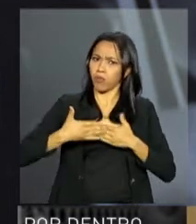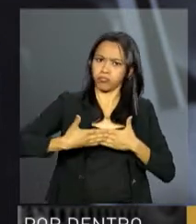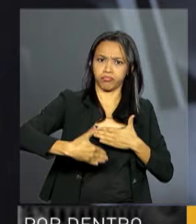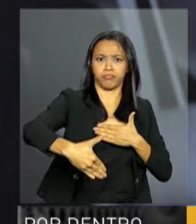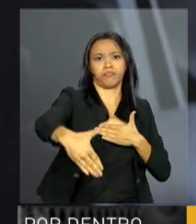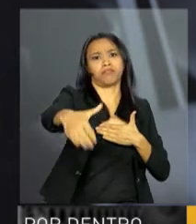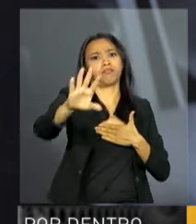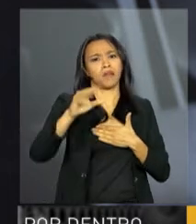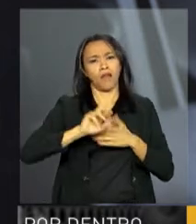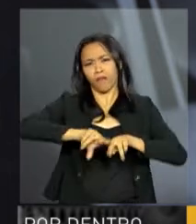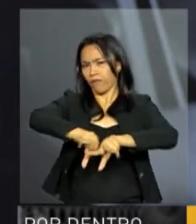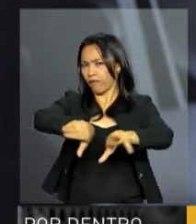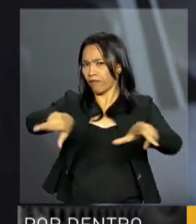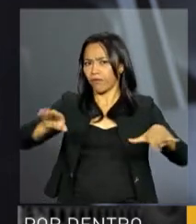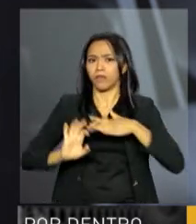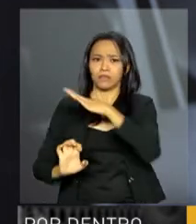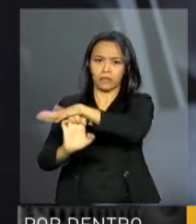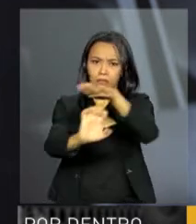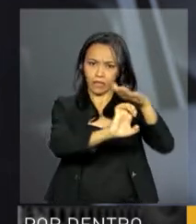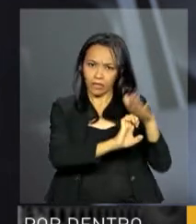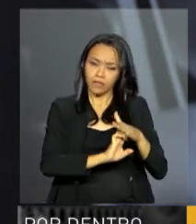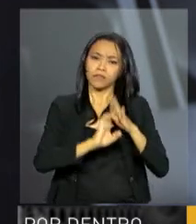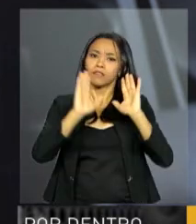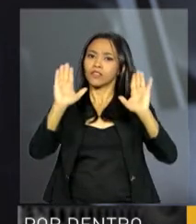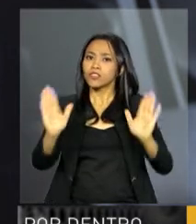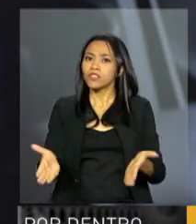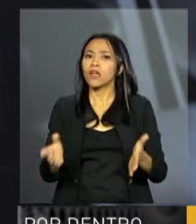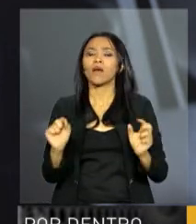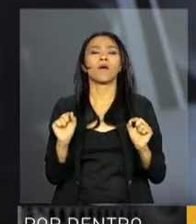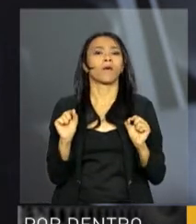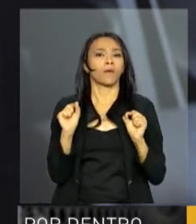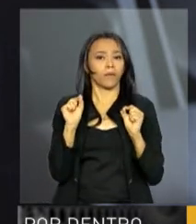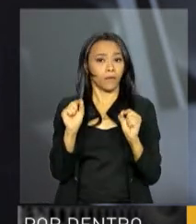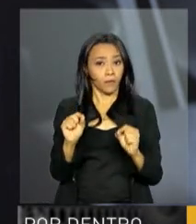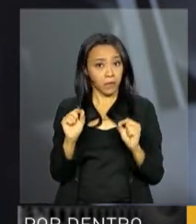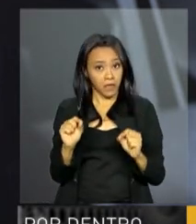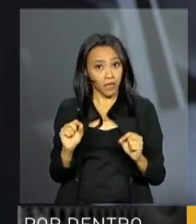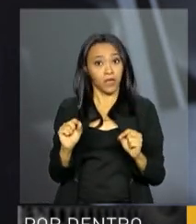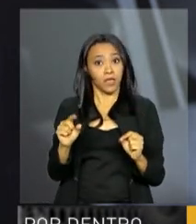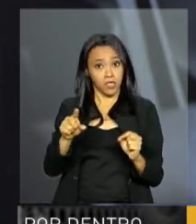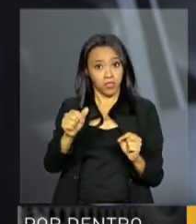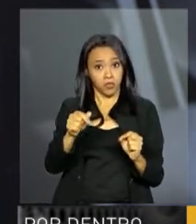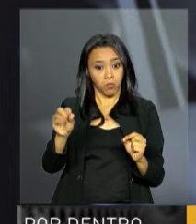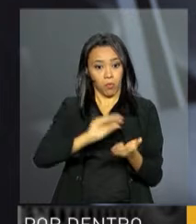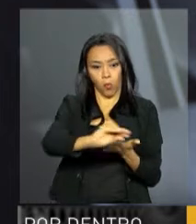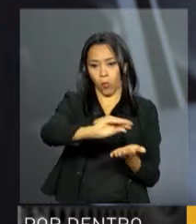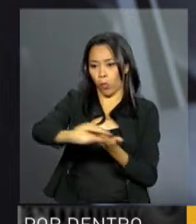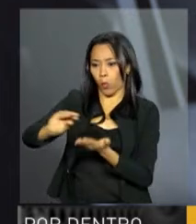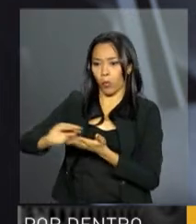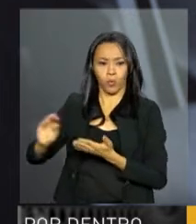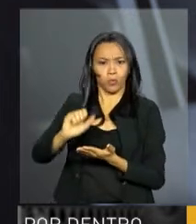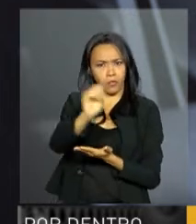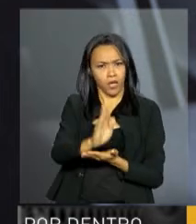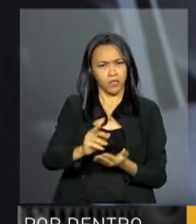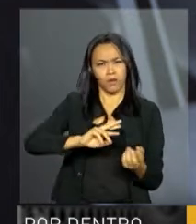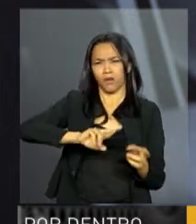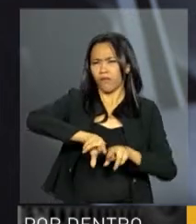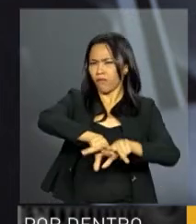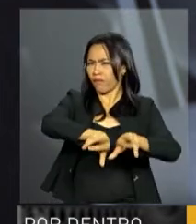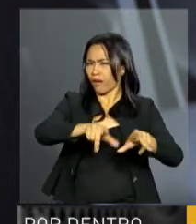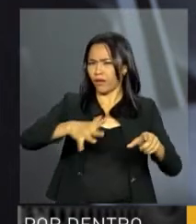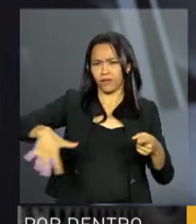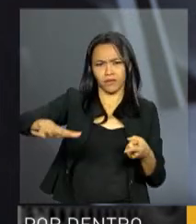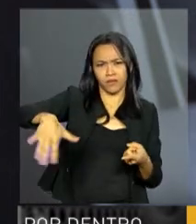muitas empresas já estão realizando esse esse empreendimento no brasil em muitas áreas diferentes